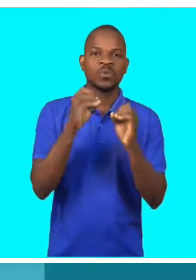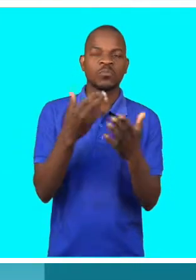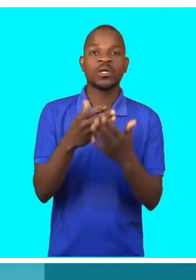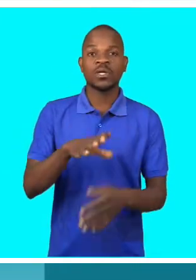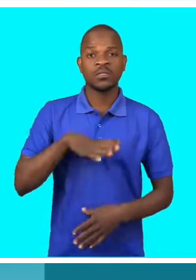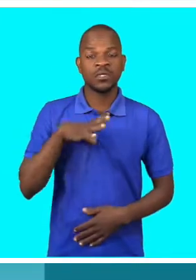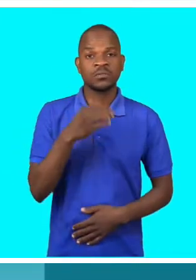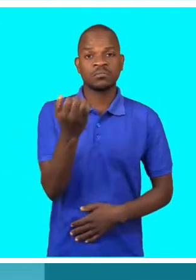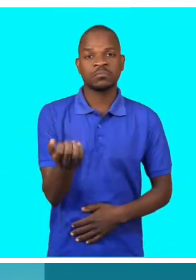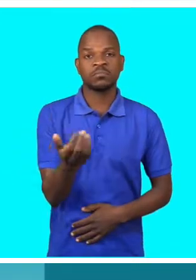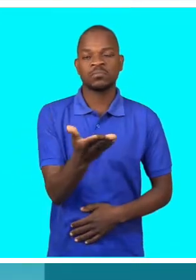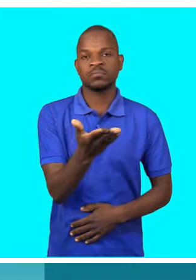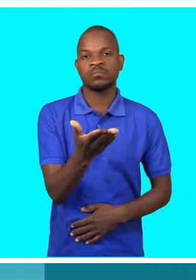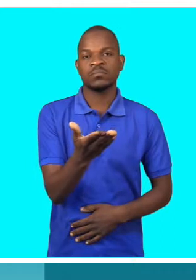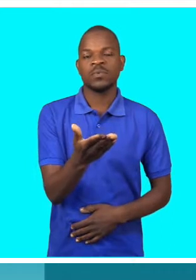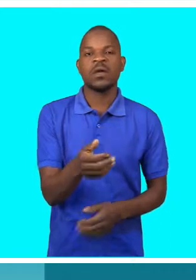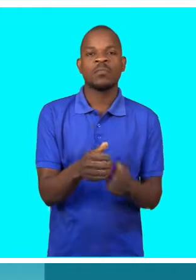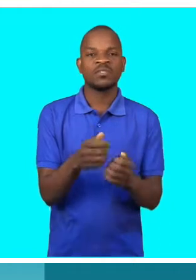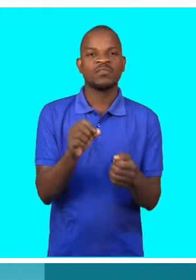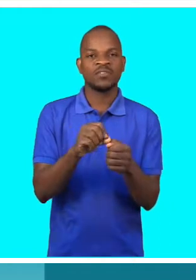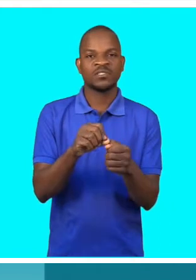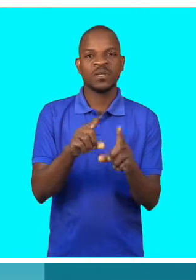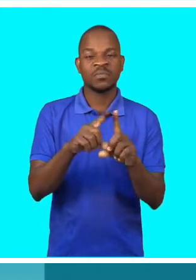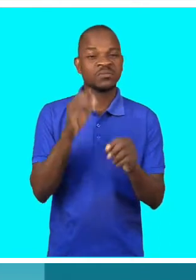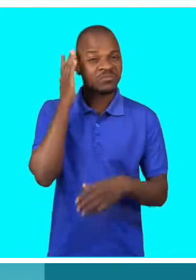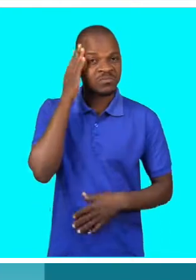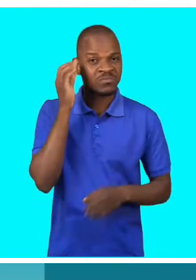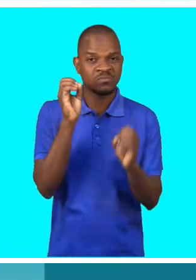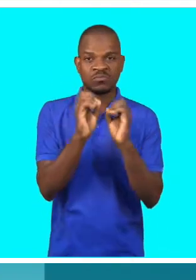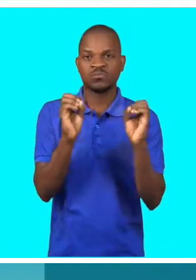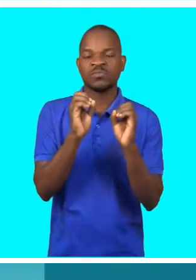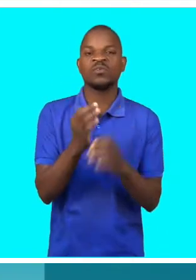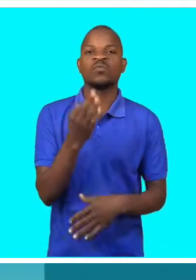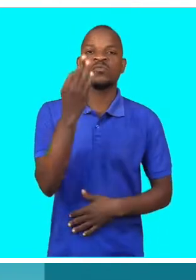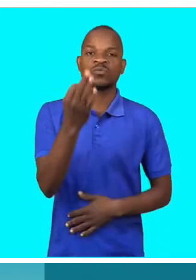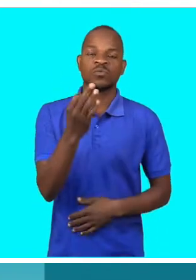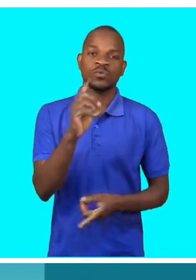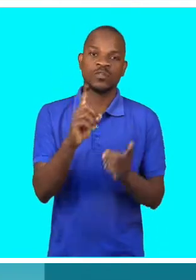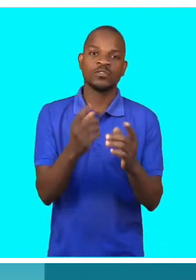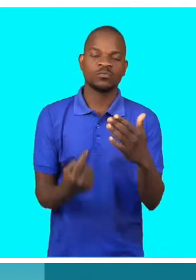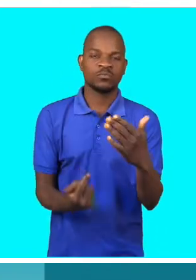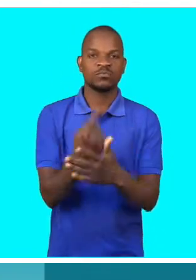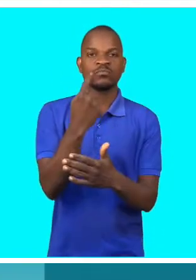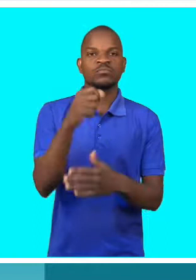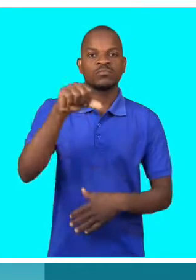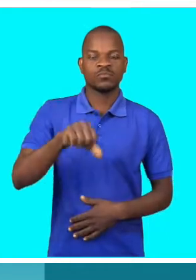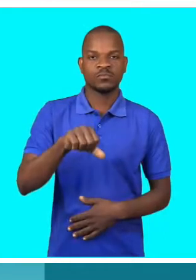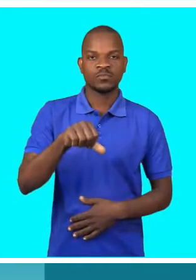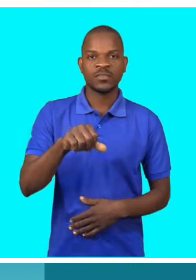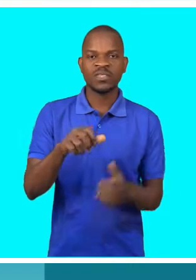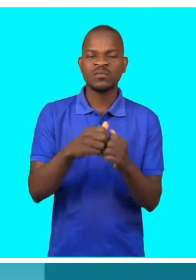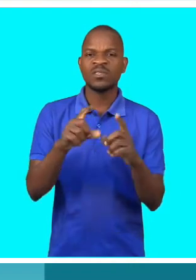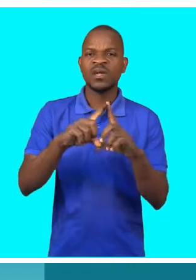porque não têm idade para poder ser pai. Eles faziam aquilo, não pensam no quê? No amanhã. Que pode o quê? Prejudicar.